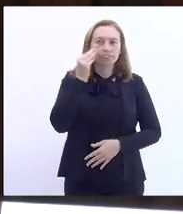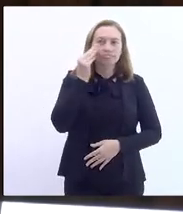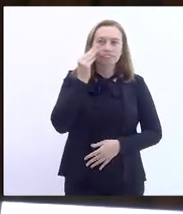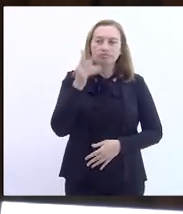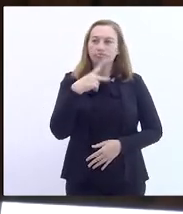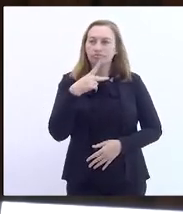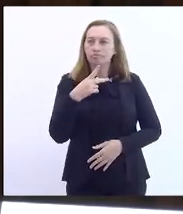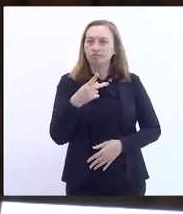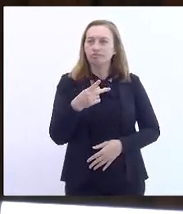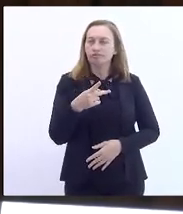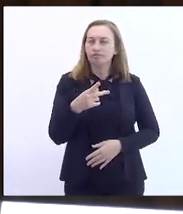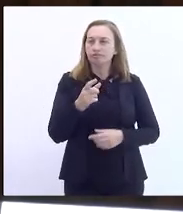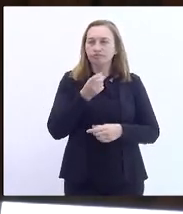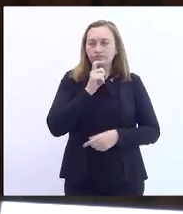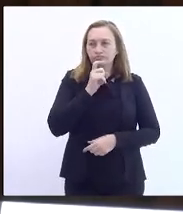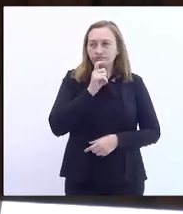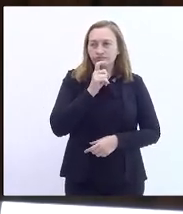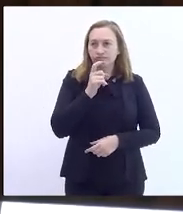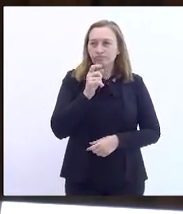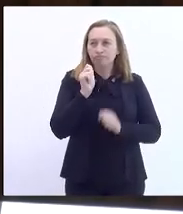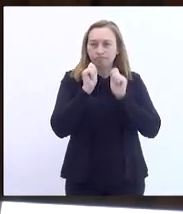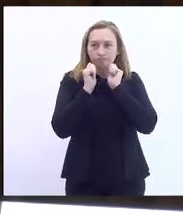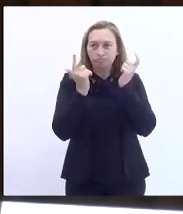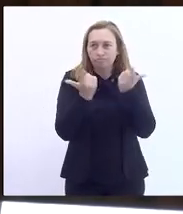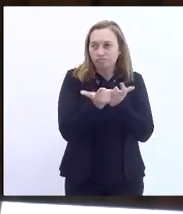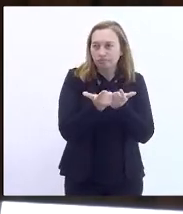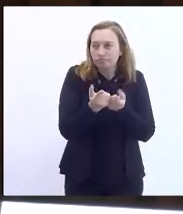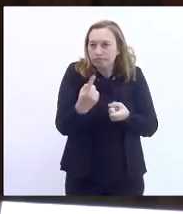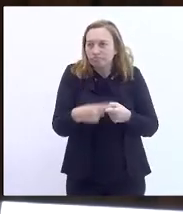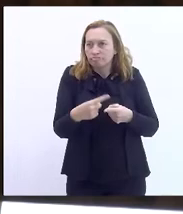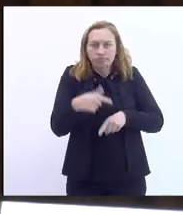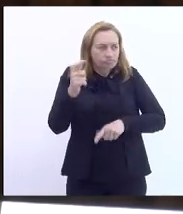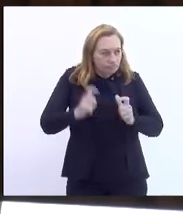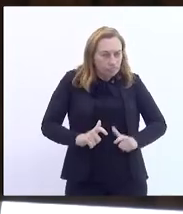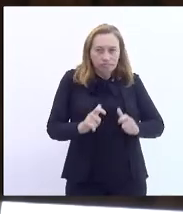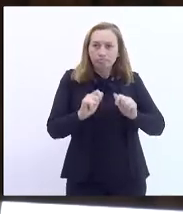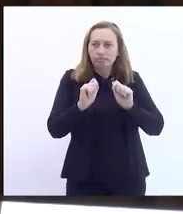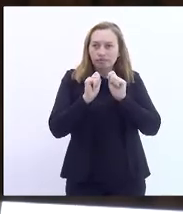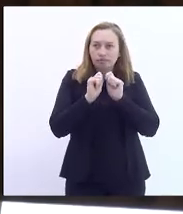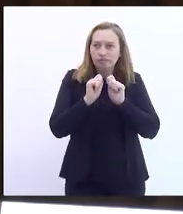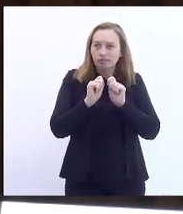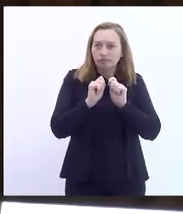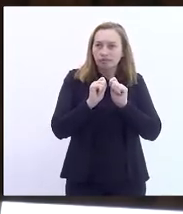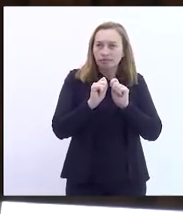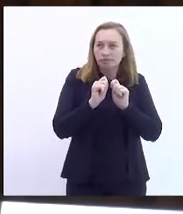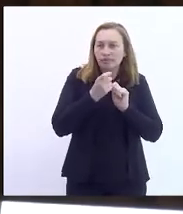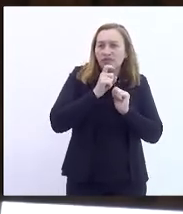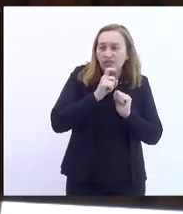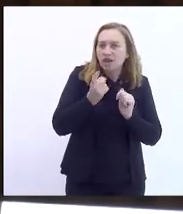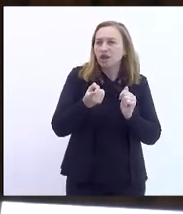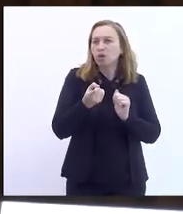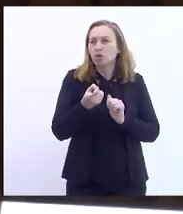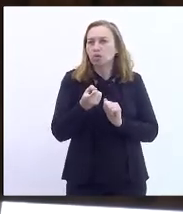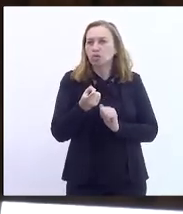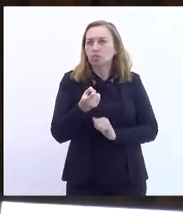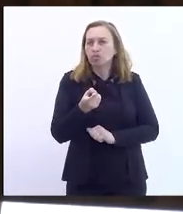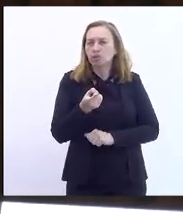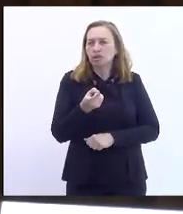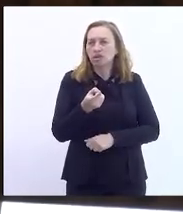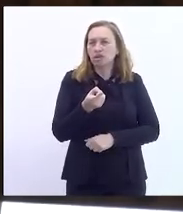Francisco fala aqui do do frio na alerj que são refrio e esse lugar